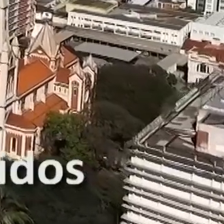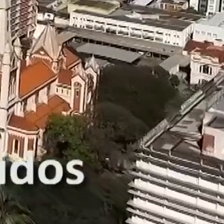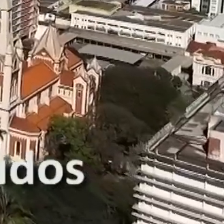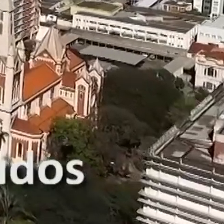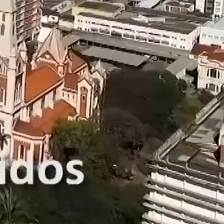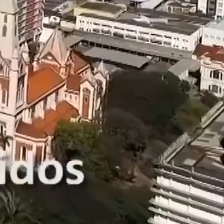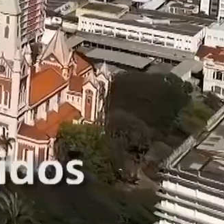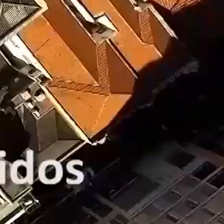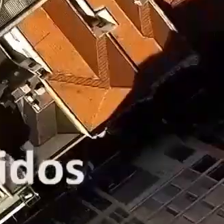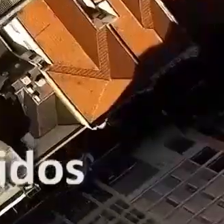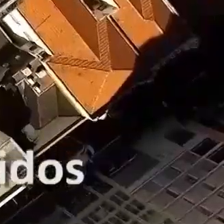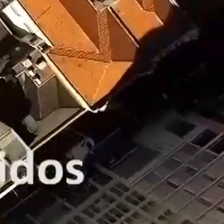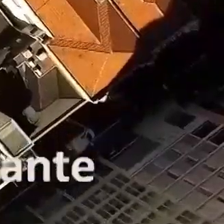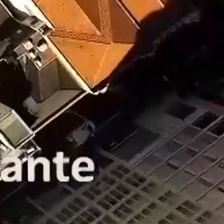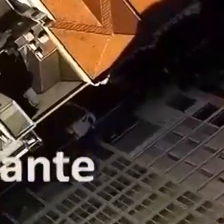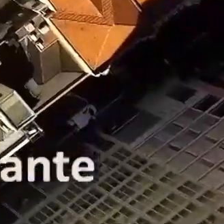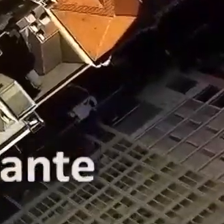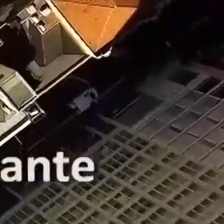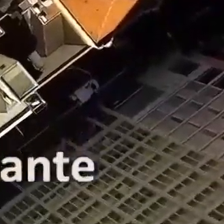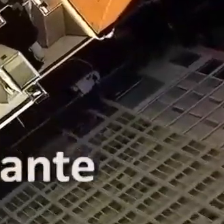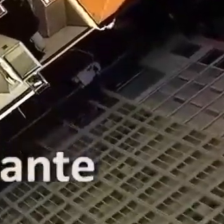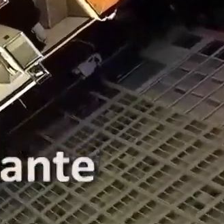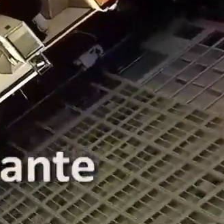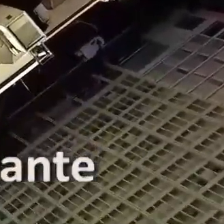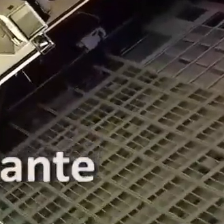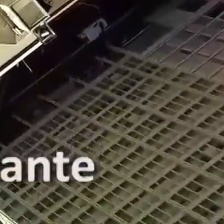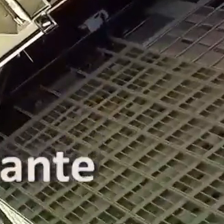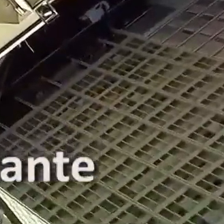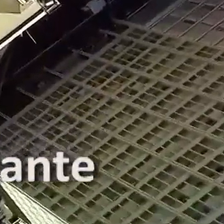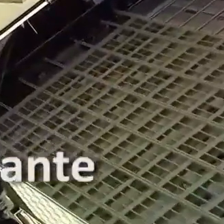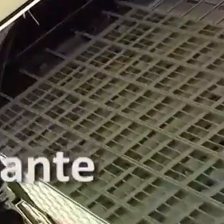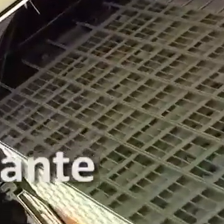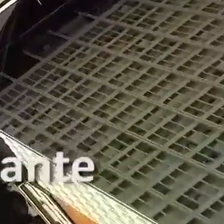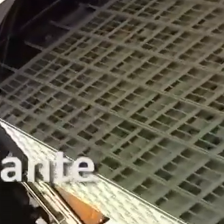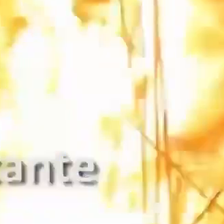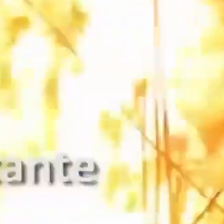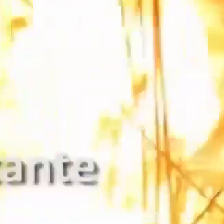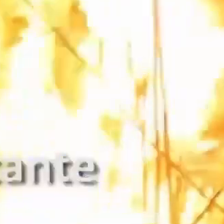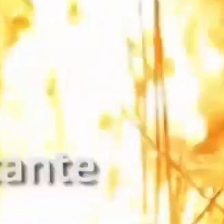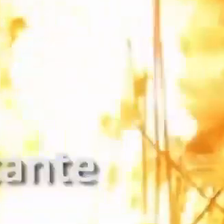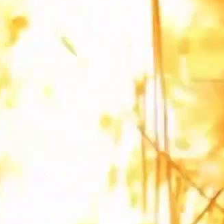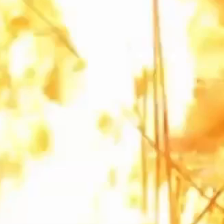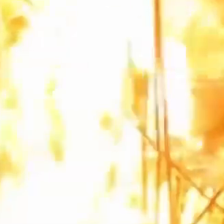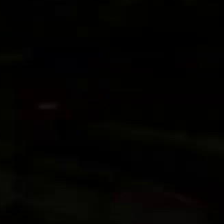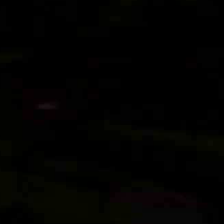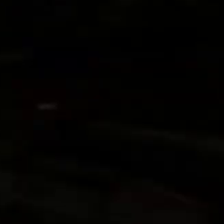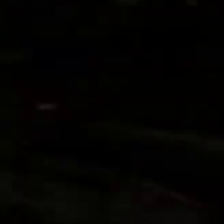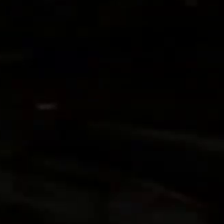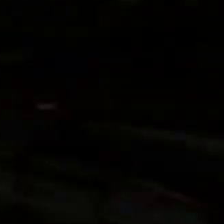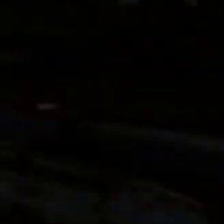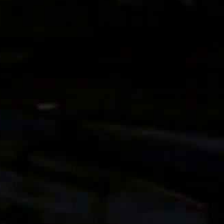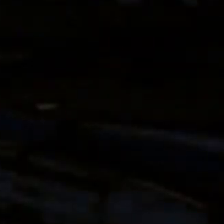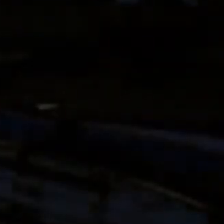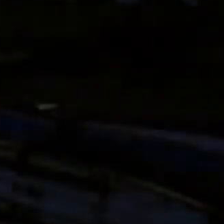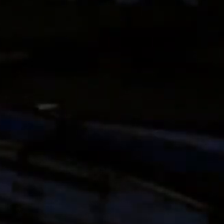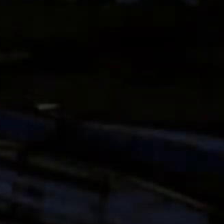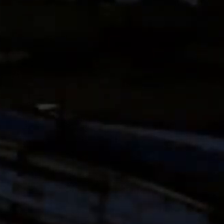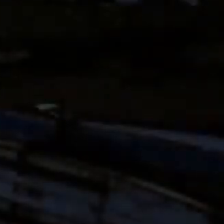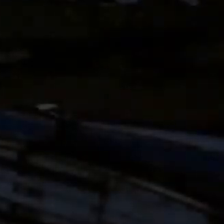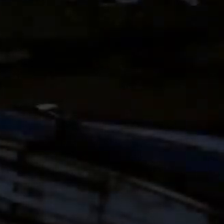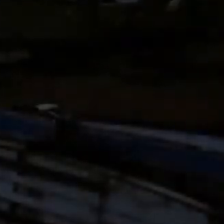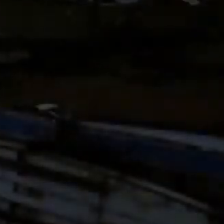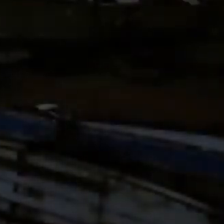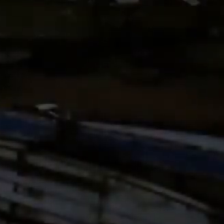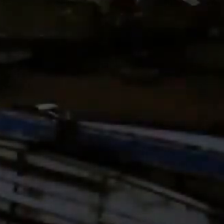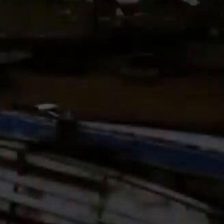em raios fúlgidos brilhou no céu da pátria nesse instante. Se o penhor